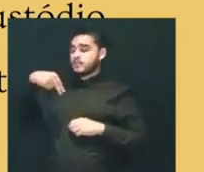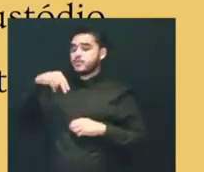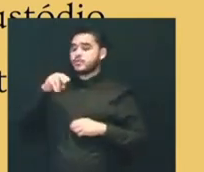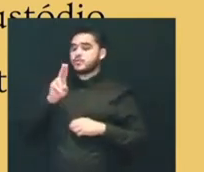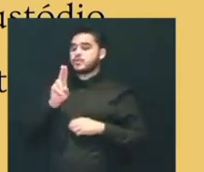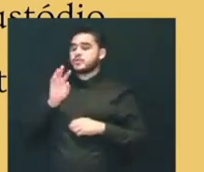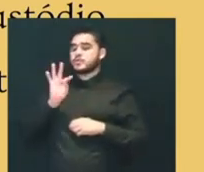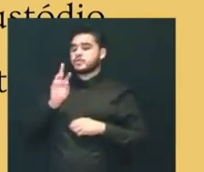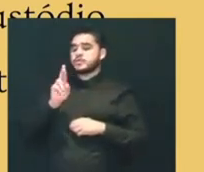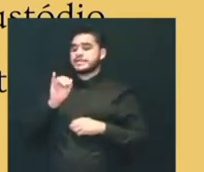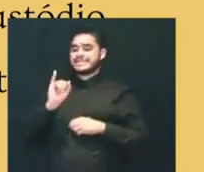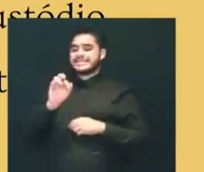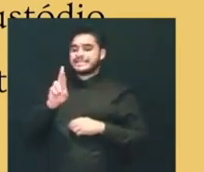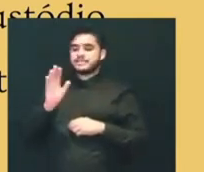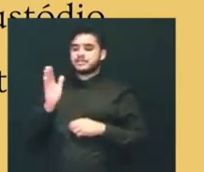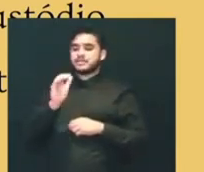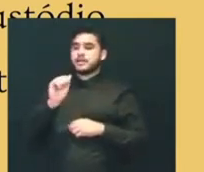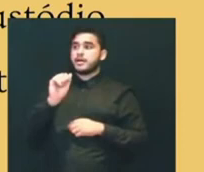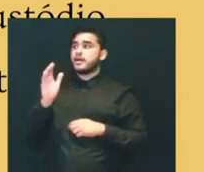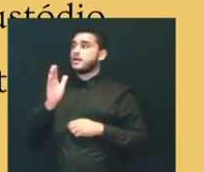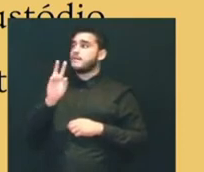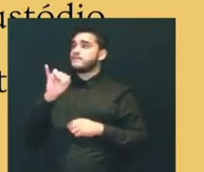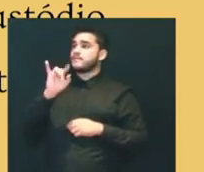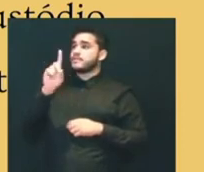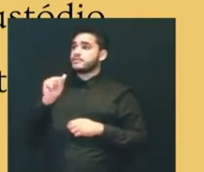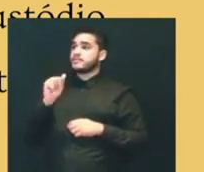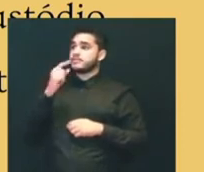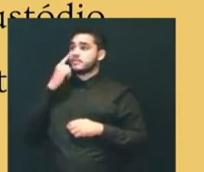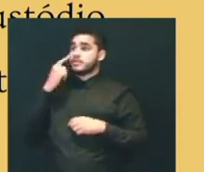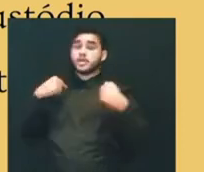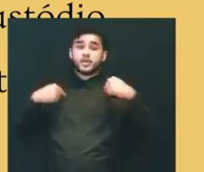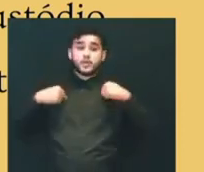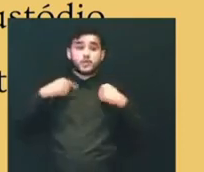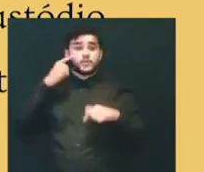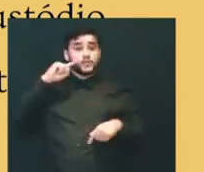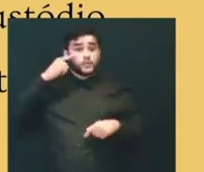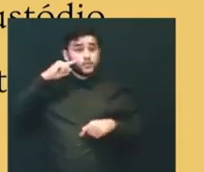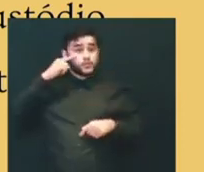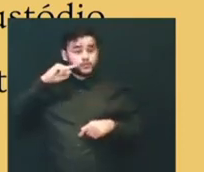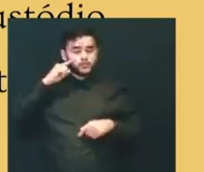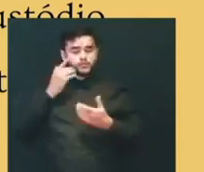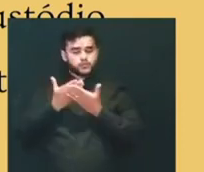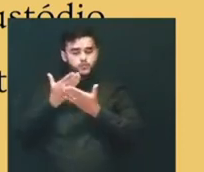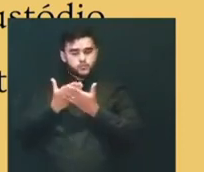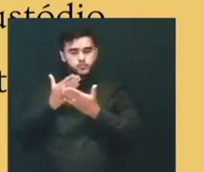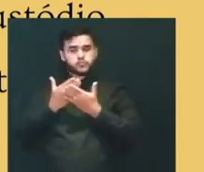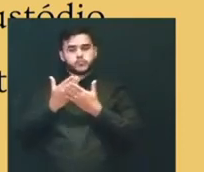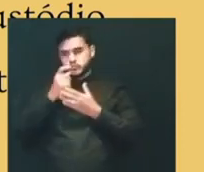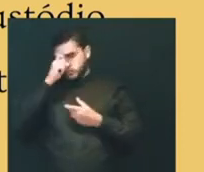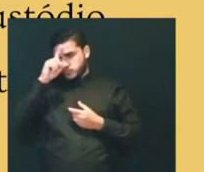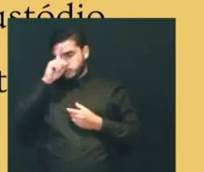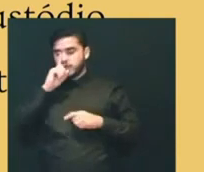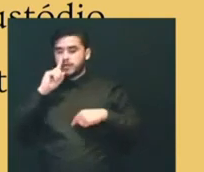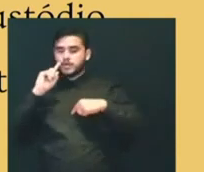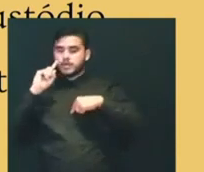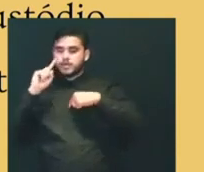tinha interesse em fazer há muito tempo. Eu fiz residência hospitalar, depois da residência eu fui trabalhar numa clínica